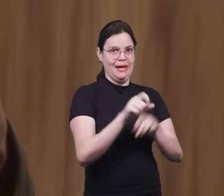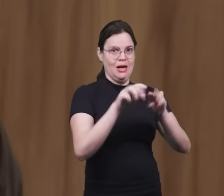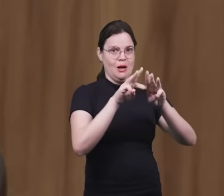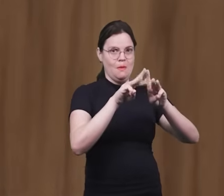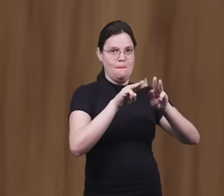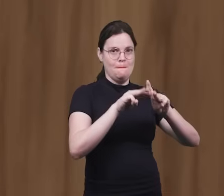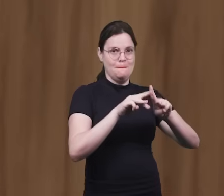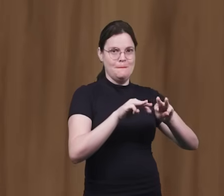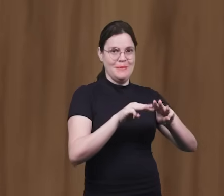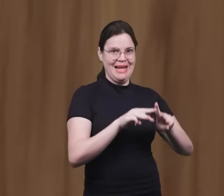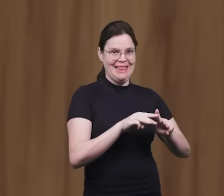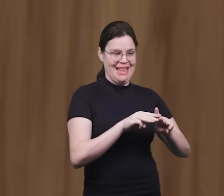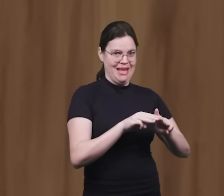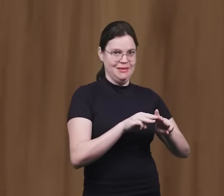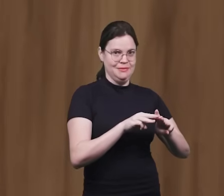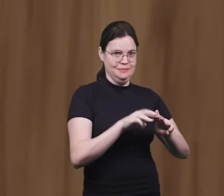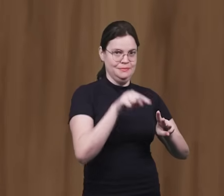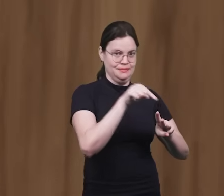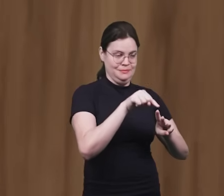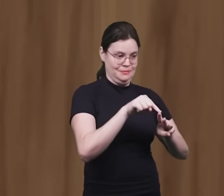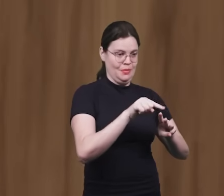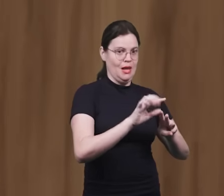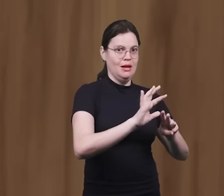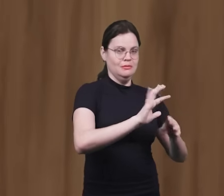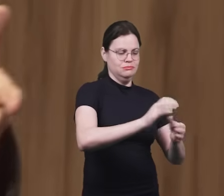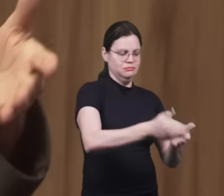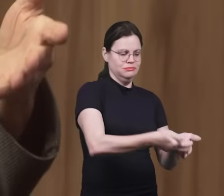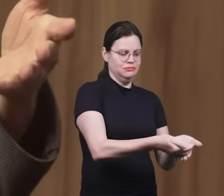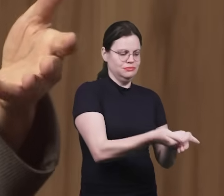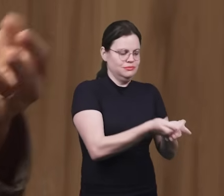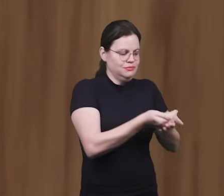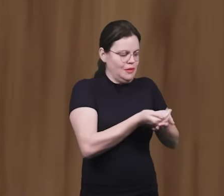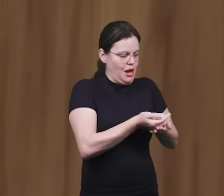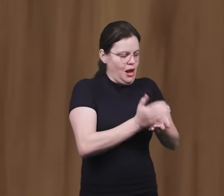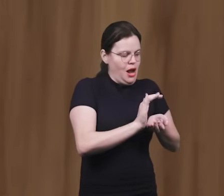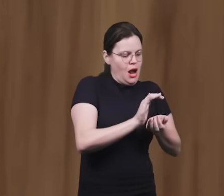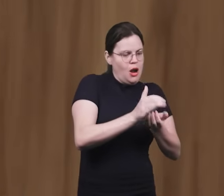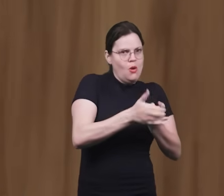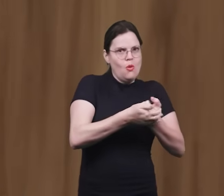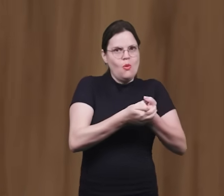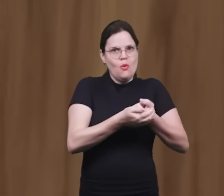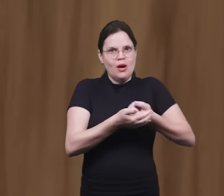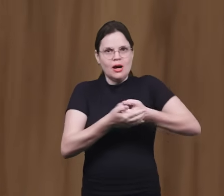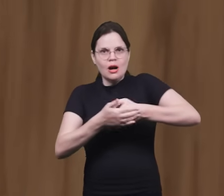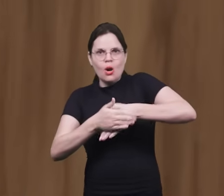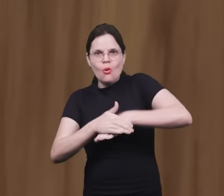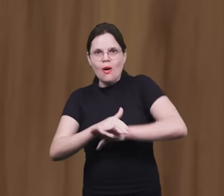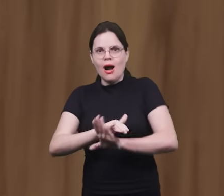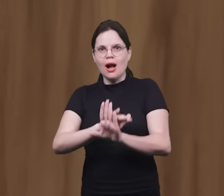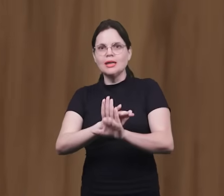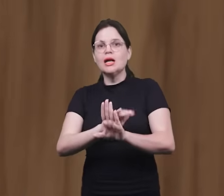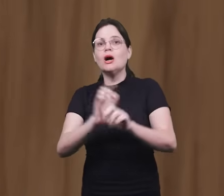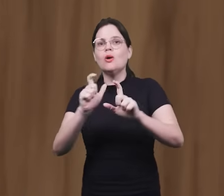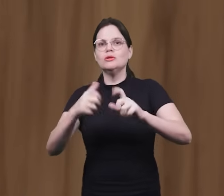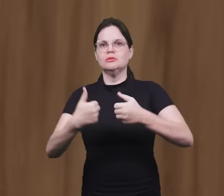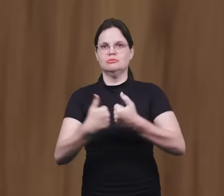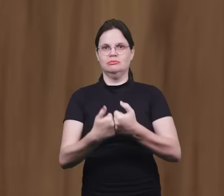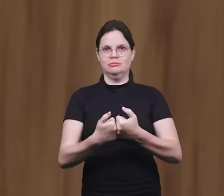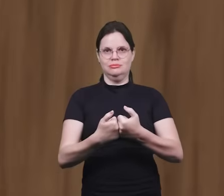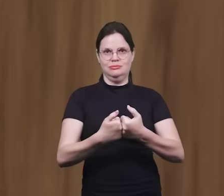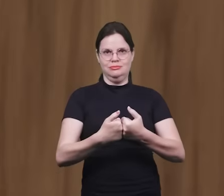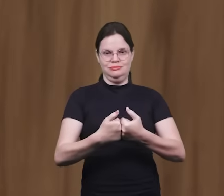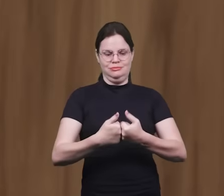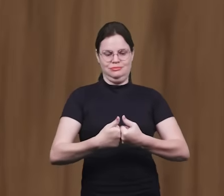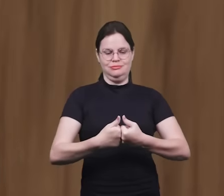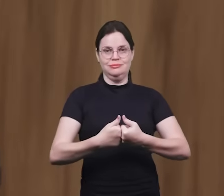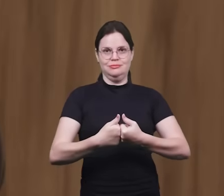e guardar na Arca da Aliança. Que na Arca da Aliança tinham 3 elementos. O maná, as